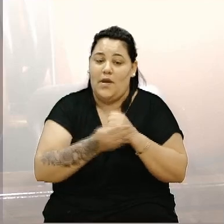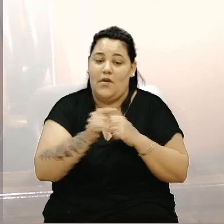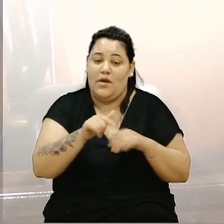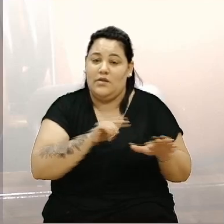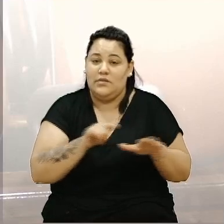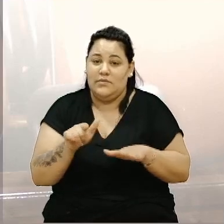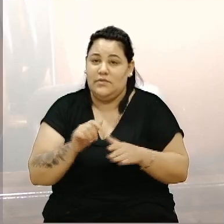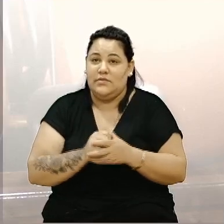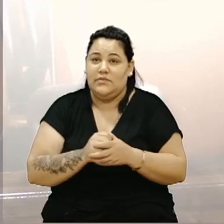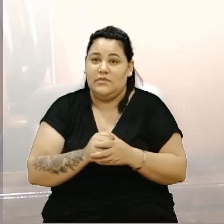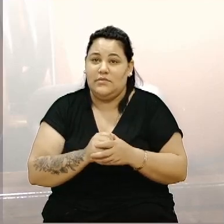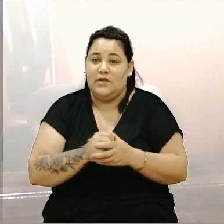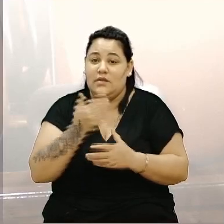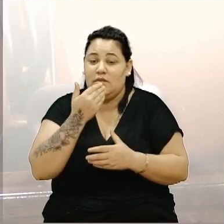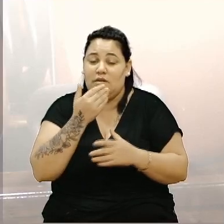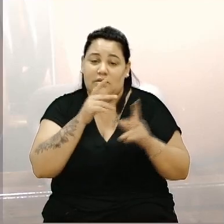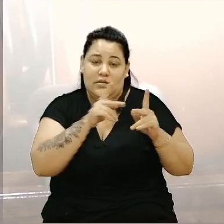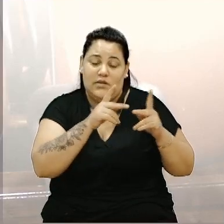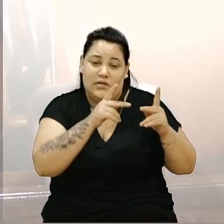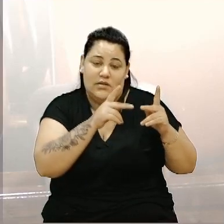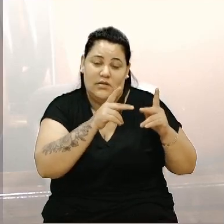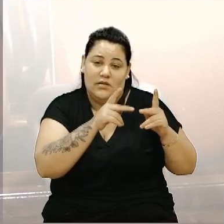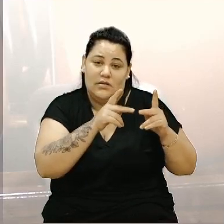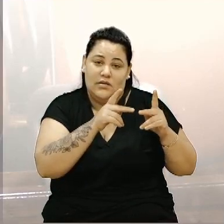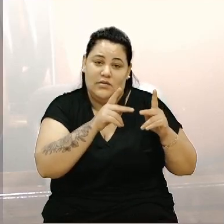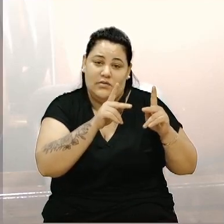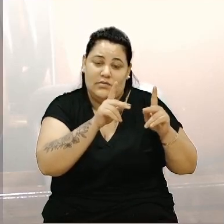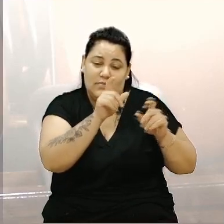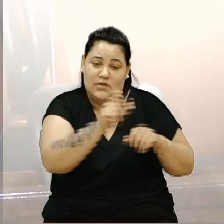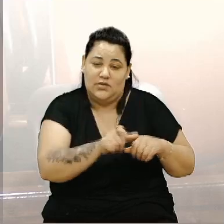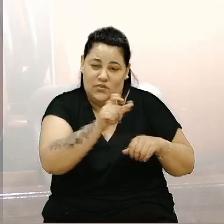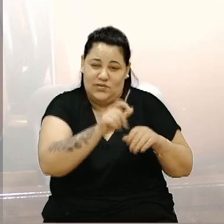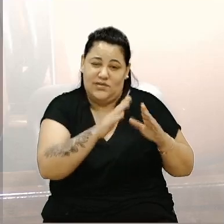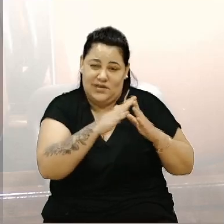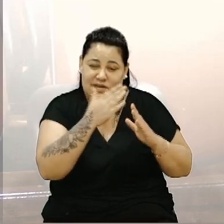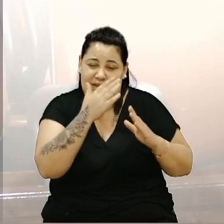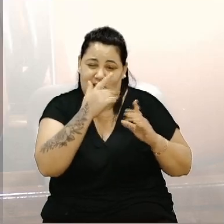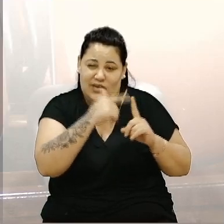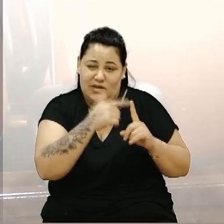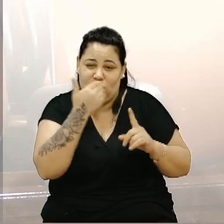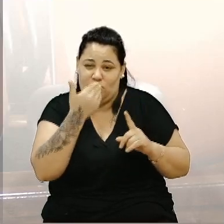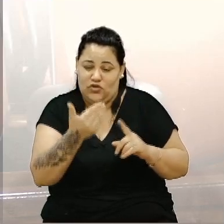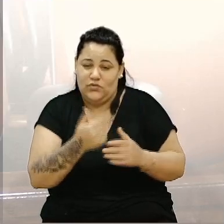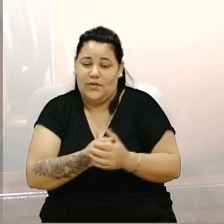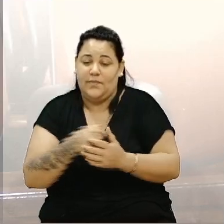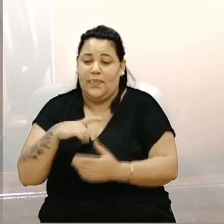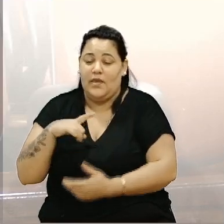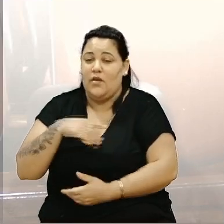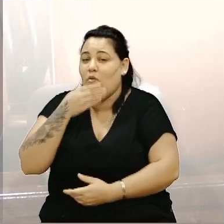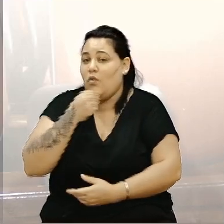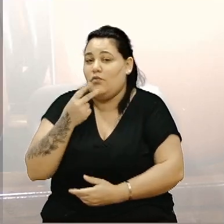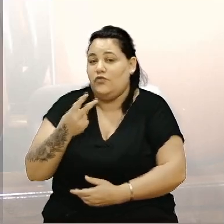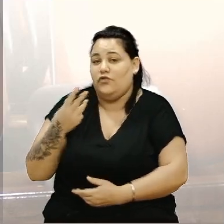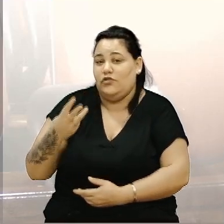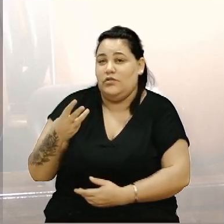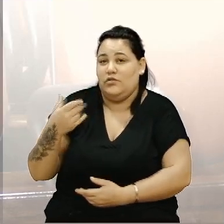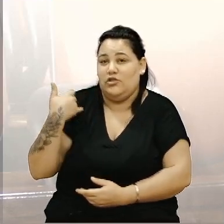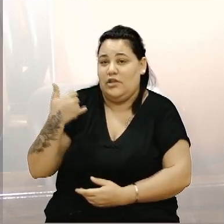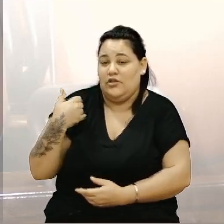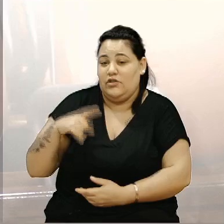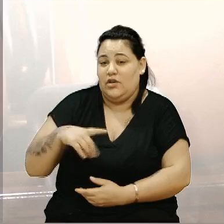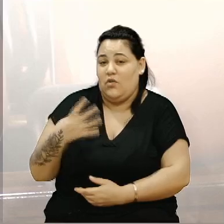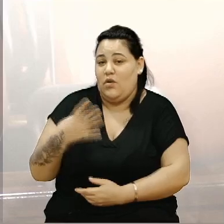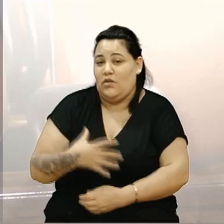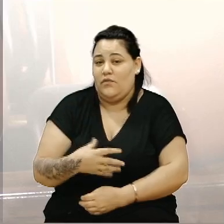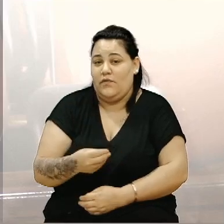pessoal da igreja me solicitou. Eu tenho um rapaz de 23 anos, se não me engano, né? Ele e a mulher. Eles têm 4 filhos. O dia que eu fui levar